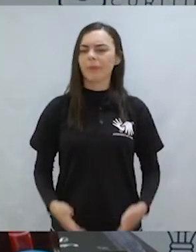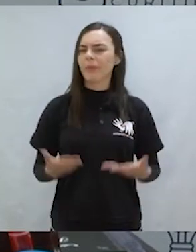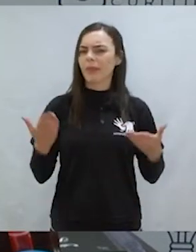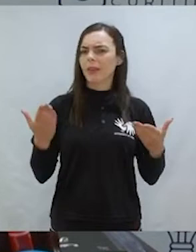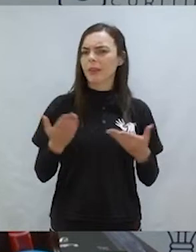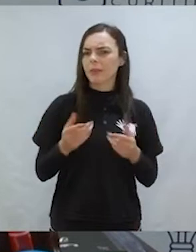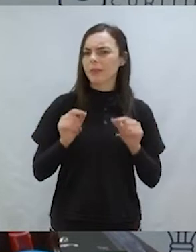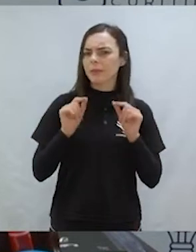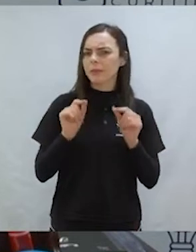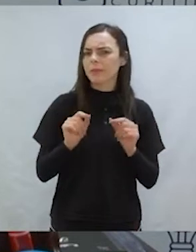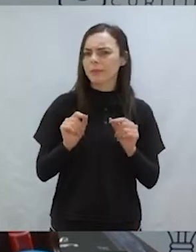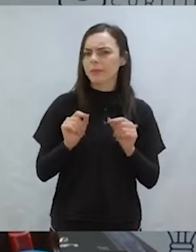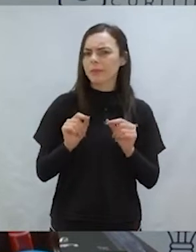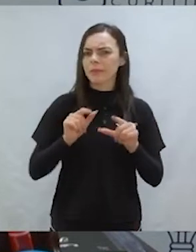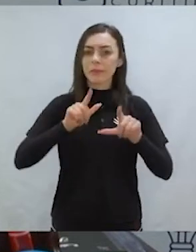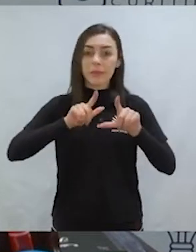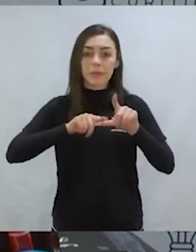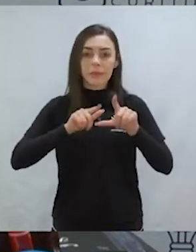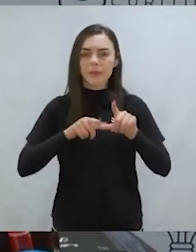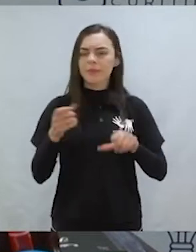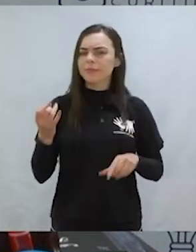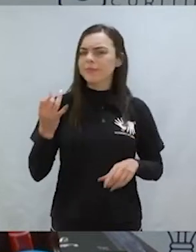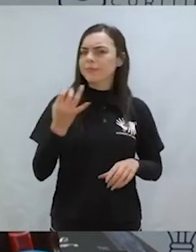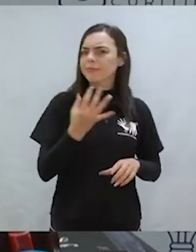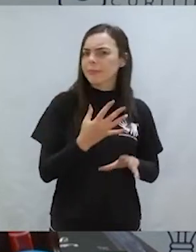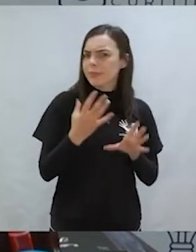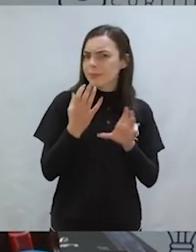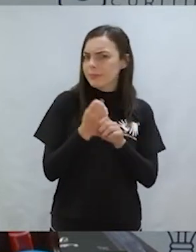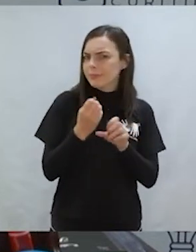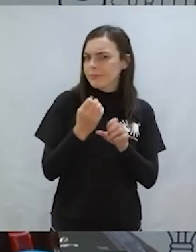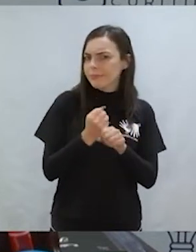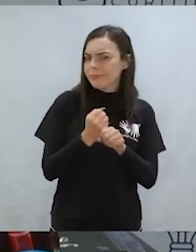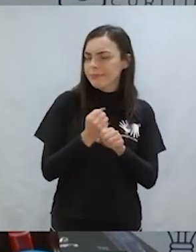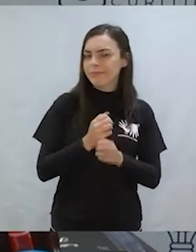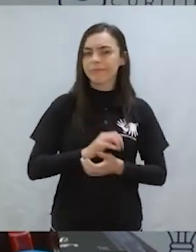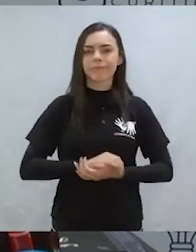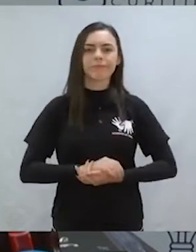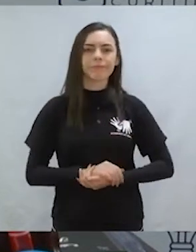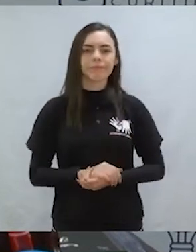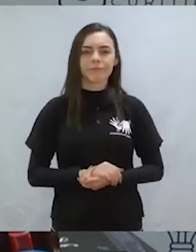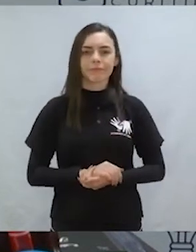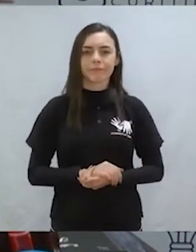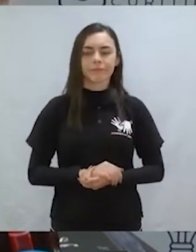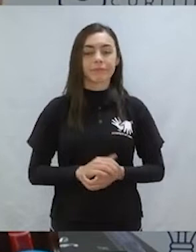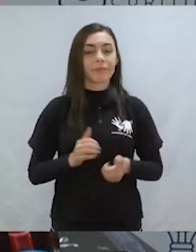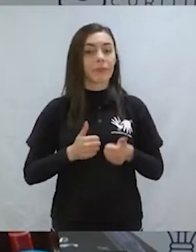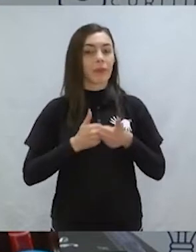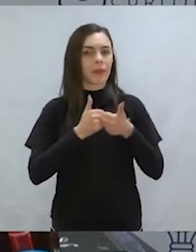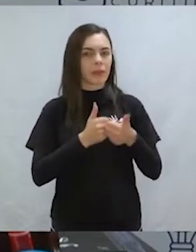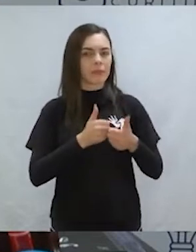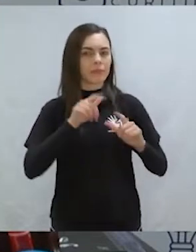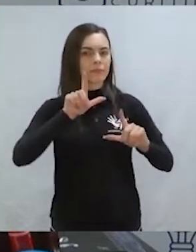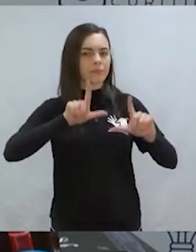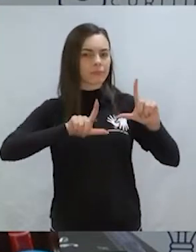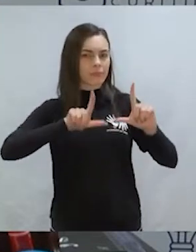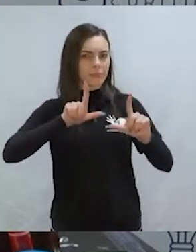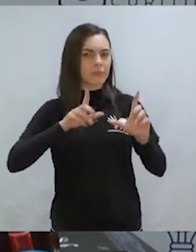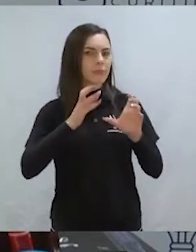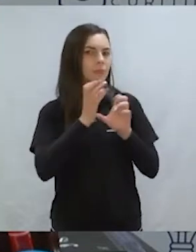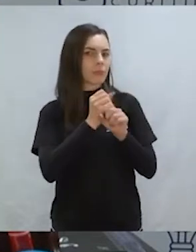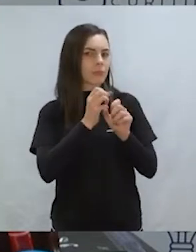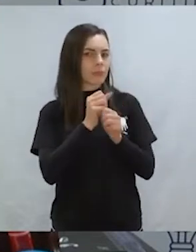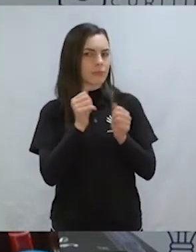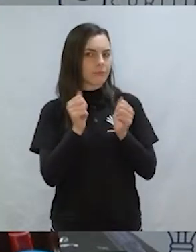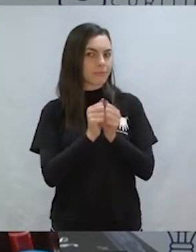B. Vamos contar agora quantas letras tem a palavra baleia? Acompanhe lá